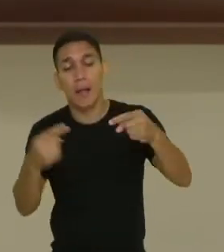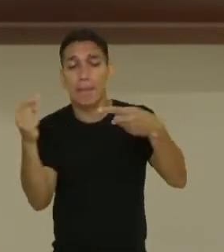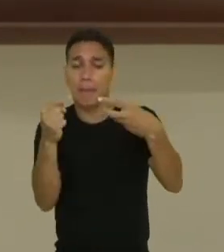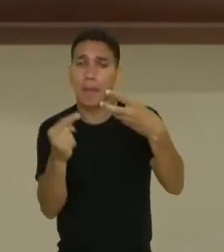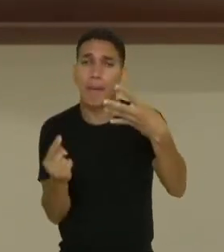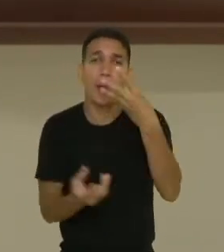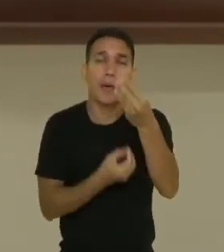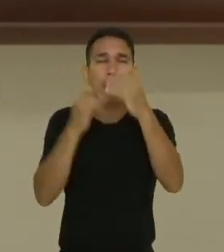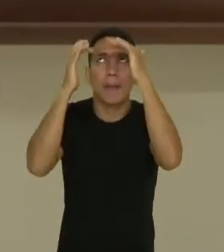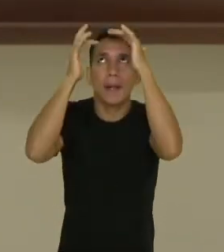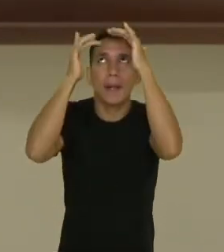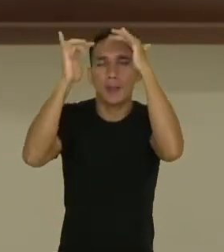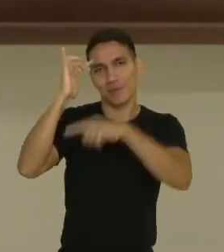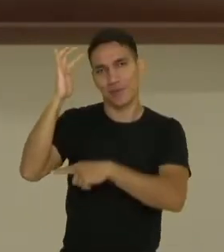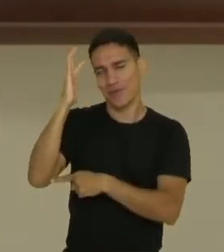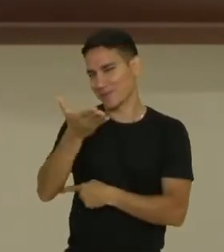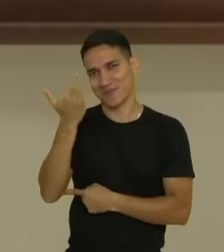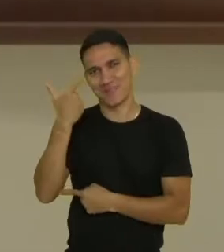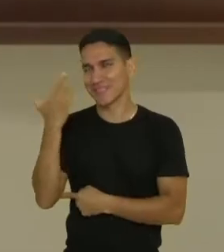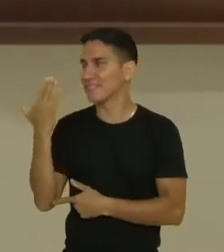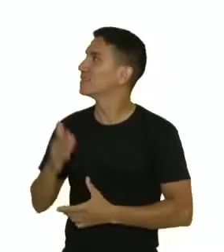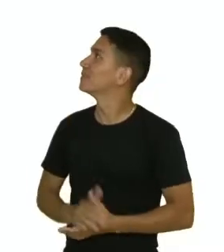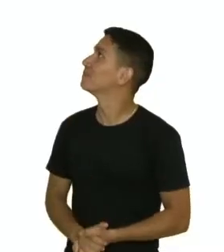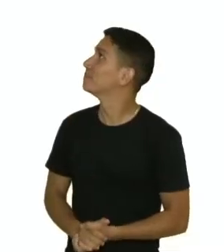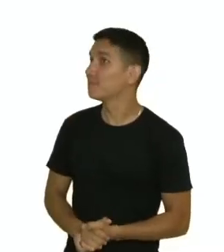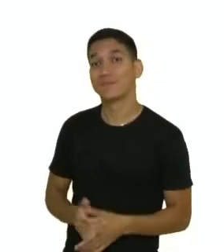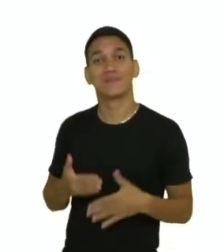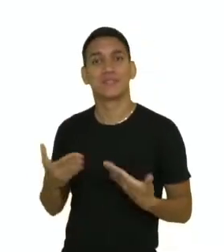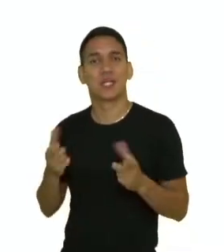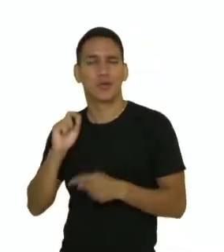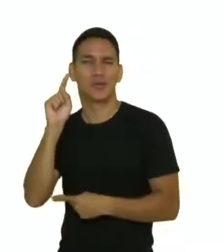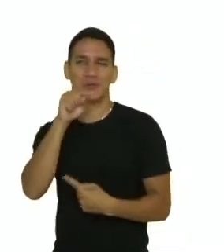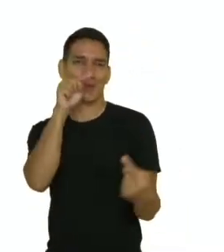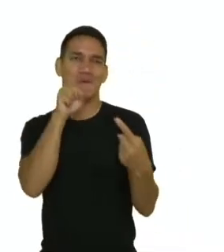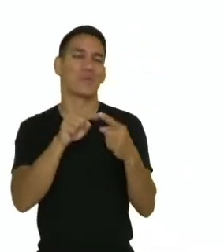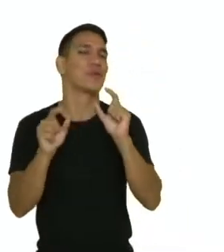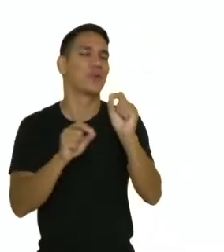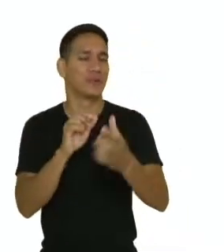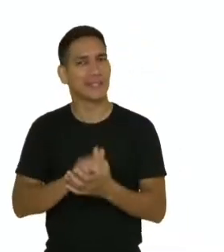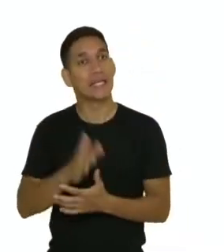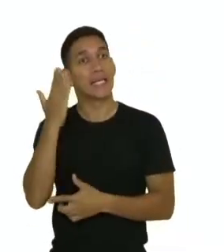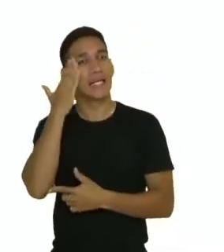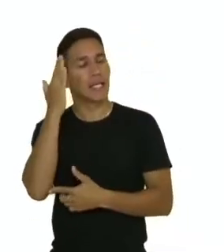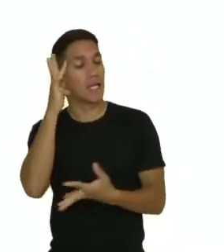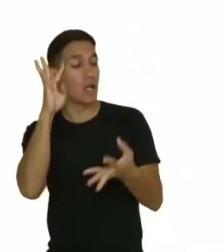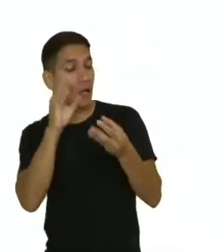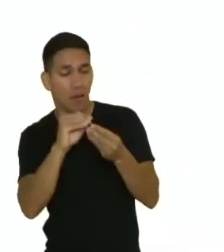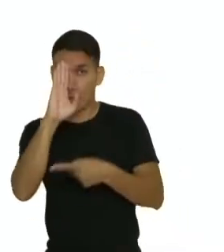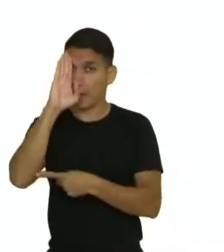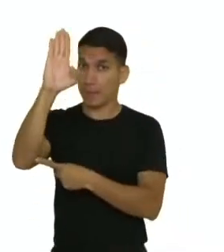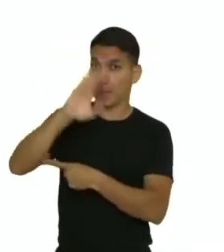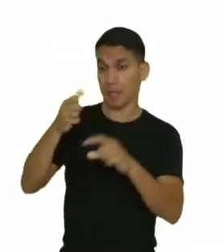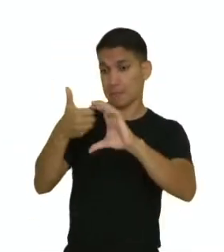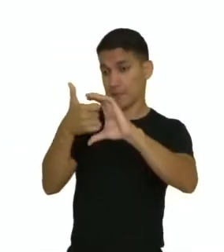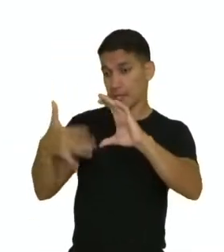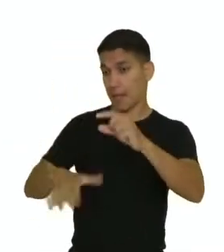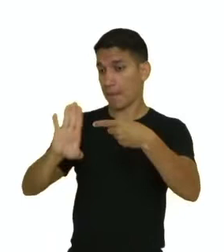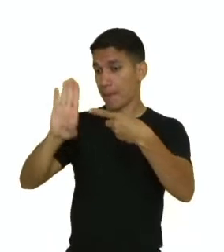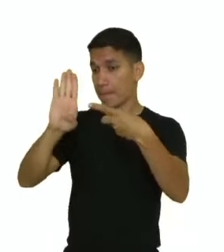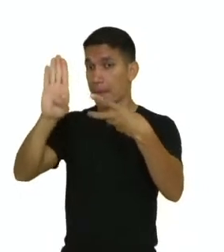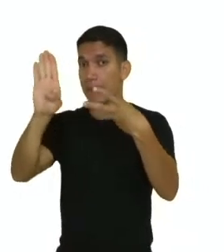pensamento filosófico. Então vamos lá. Bom, nossos objetivos são conhecer as principais características do